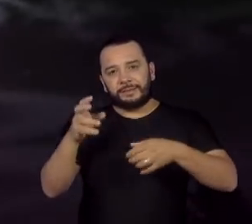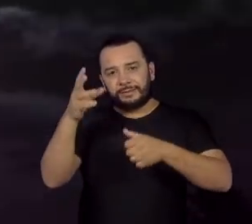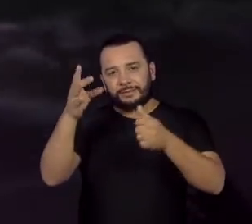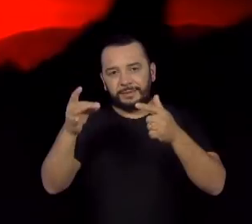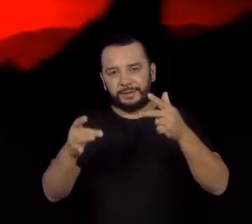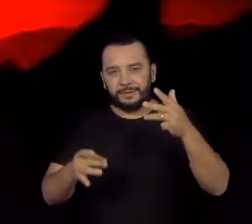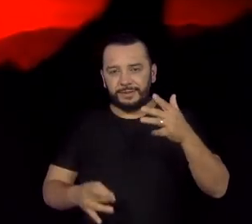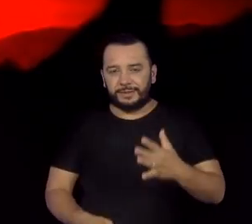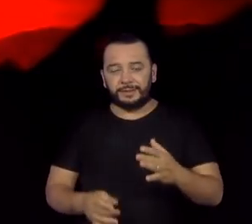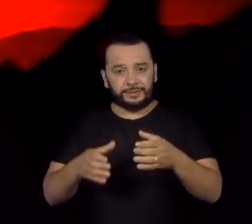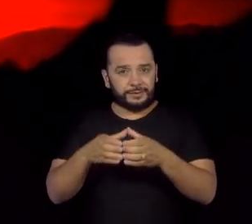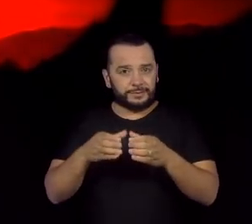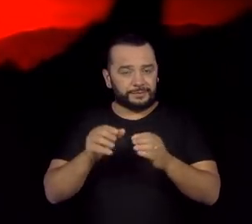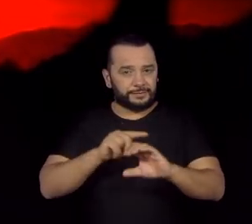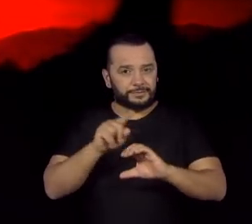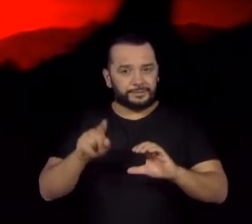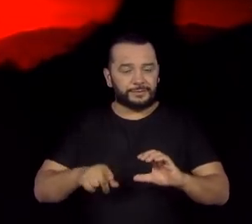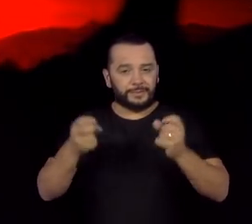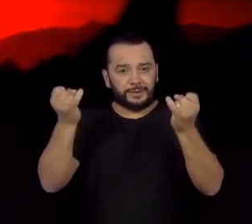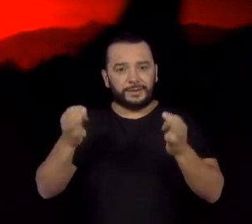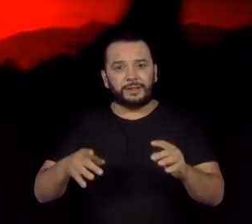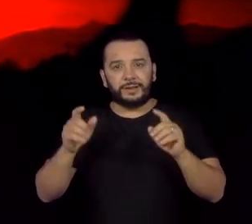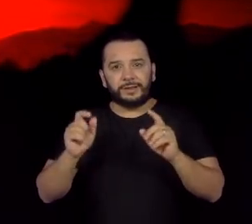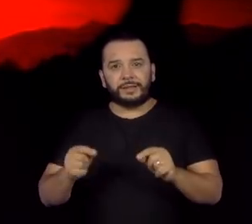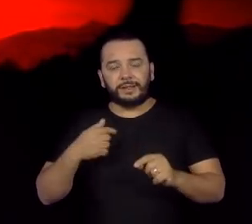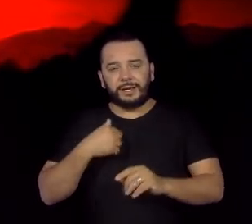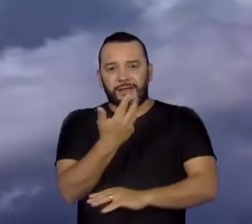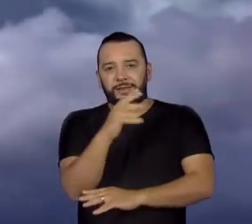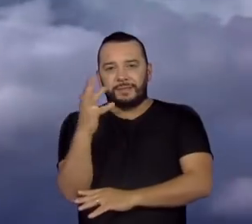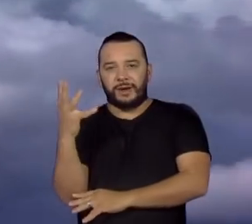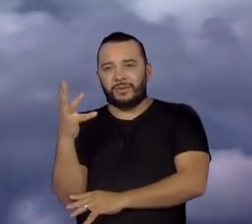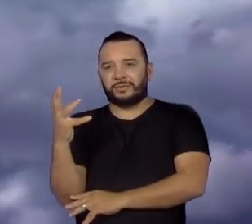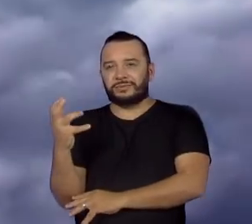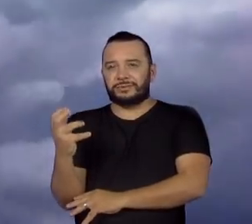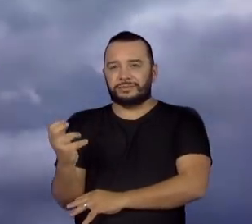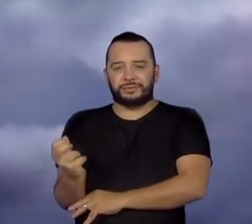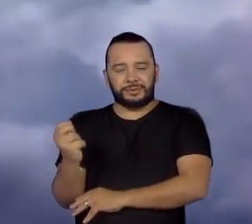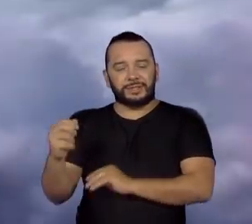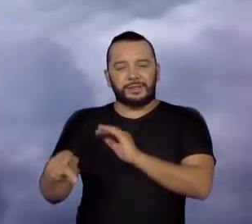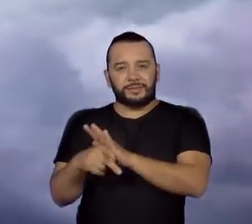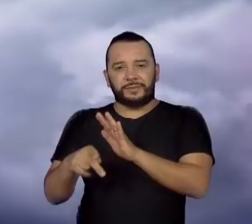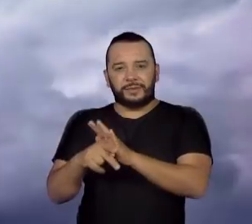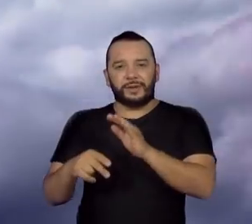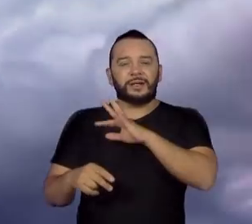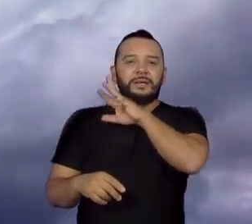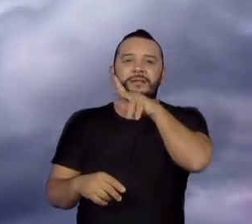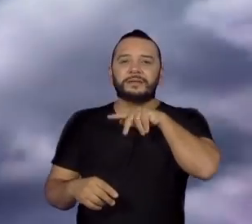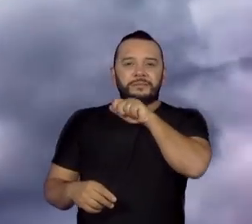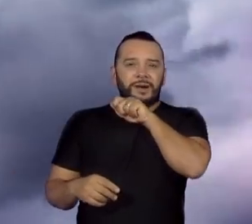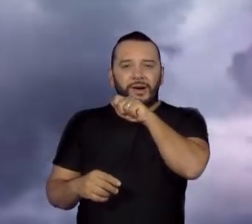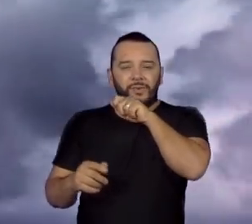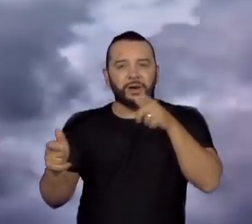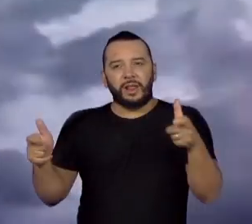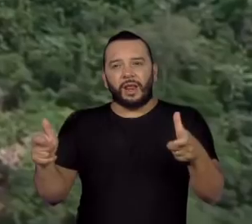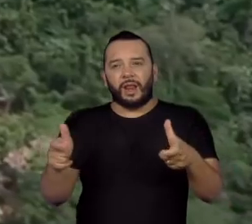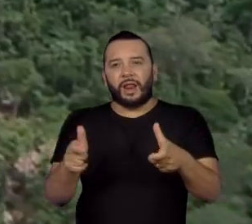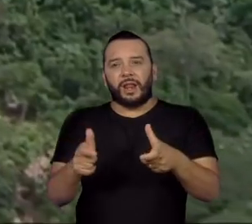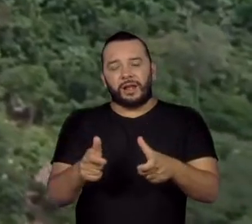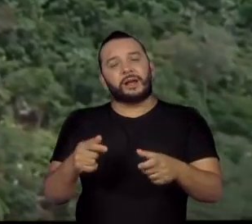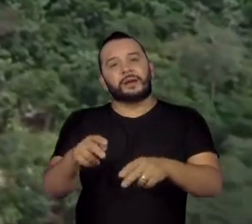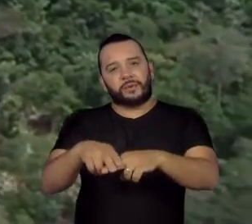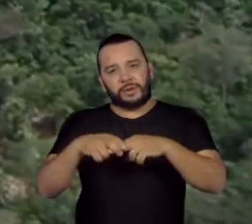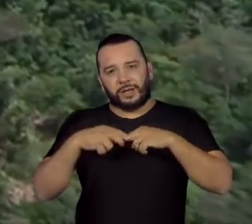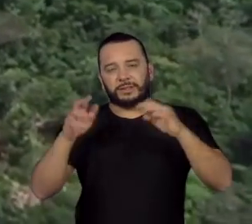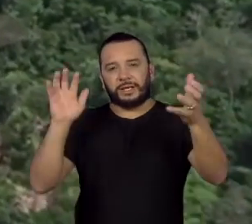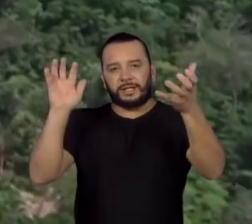Cientistas alertam que a perda da diversidade de plantas e animais da Terra tem relação com as mudanças climáticas